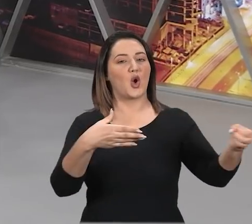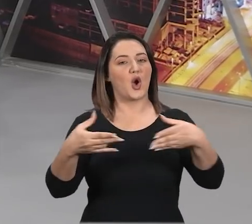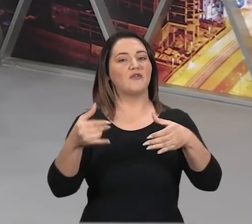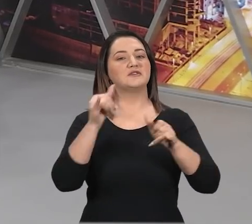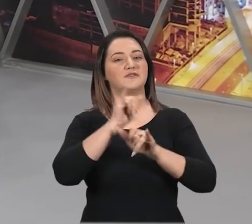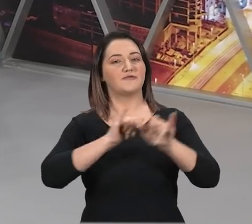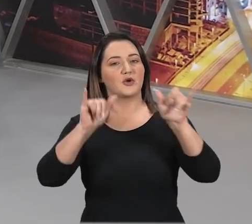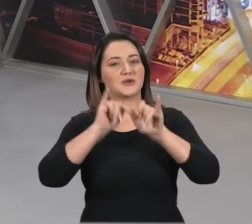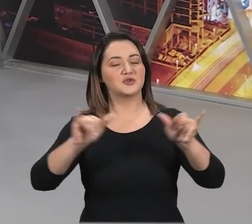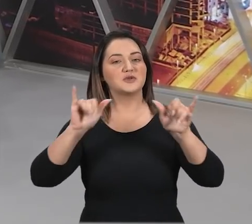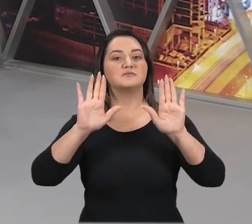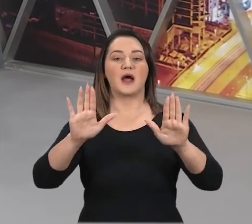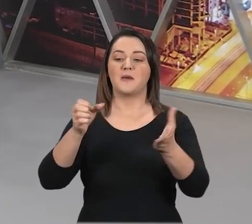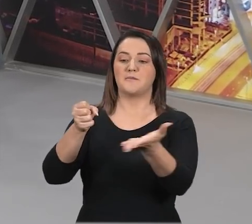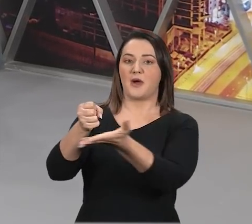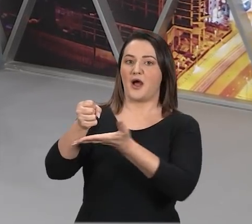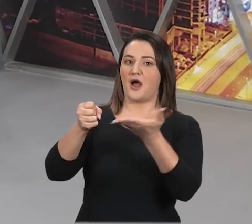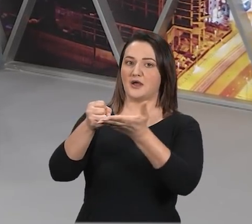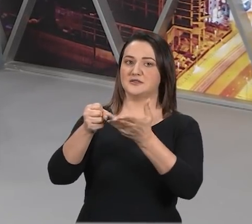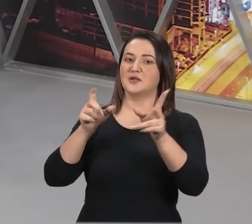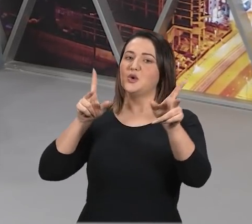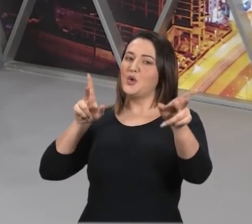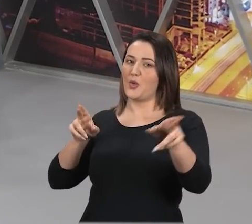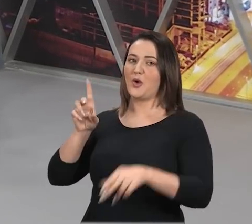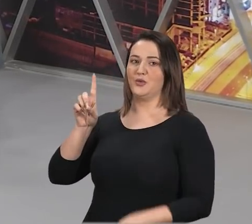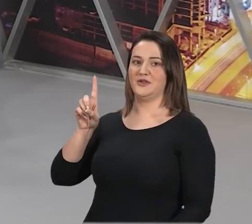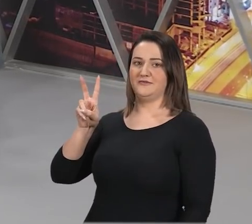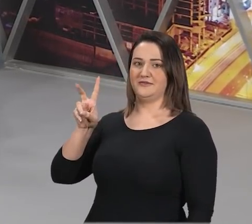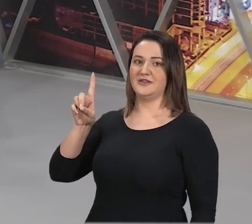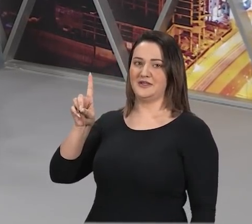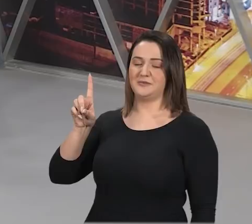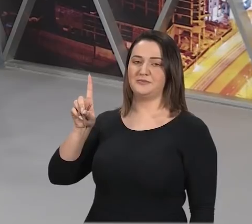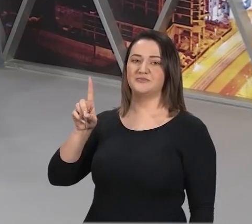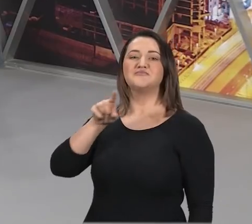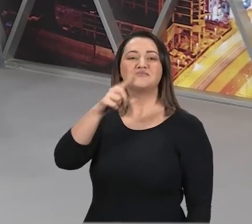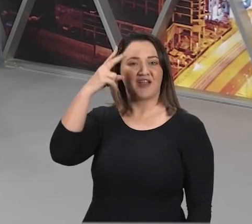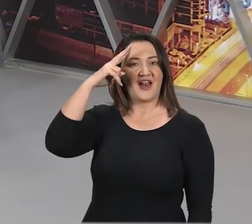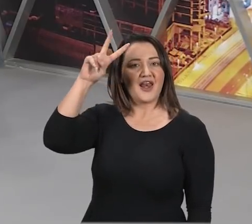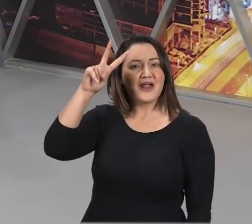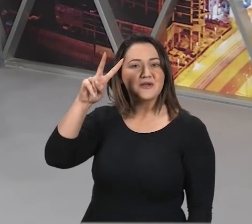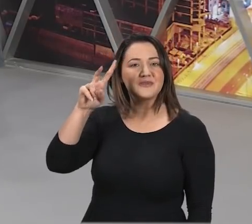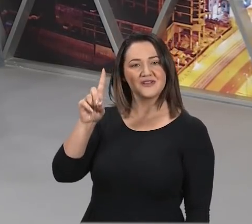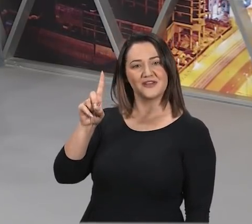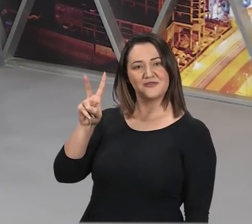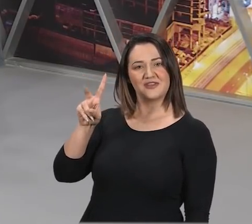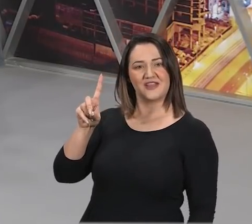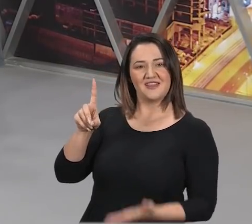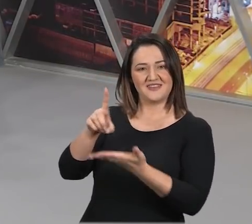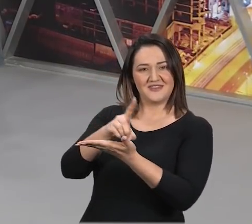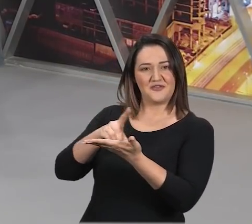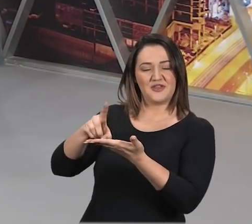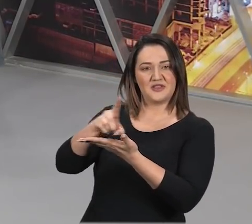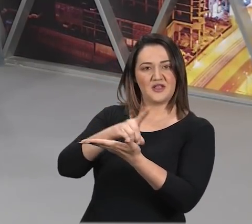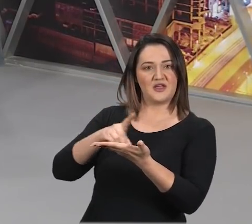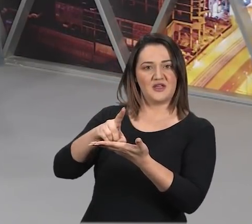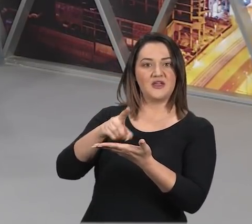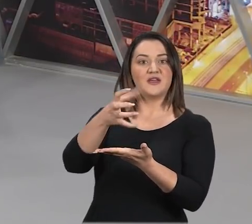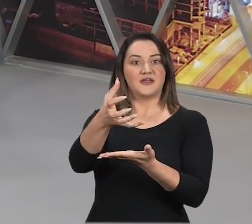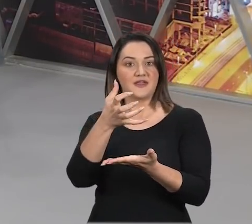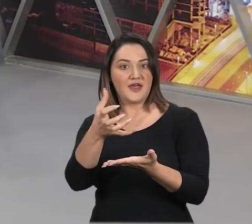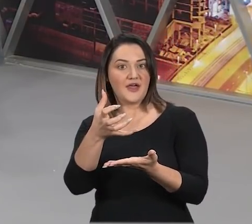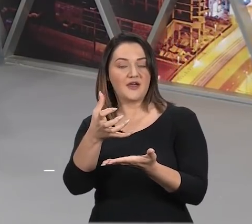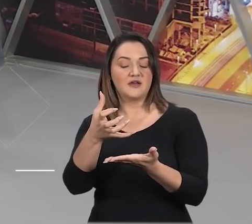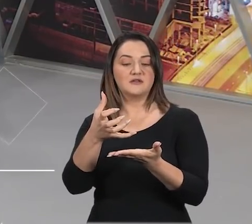novas informações, mas mantendo aquela base do DVD O Grande Conflito. Se você lembra do DVD O Grande Conflito e você